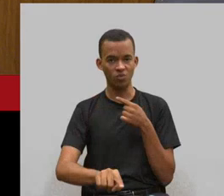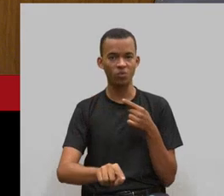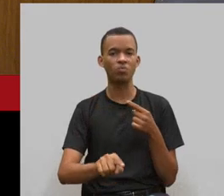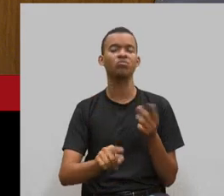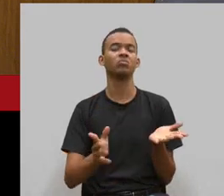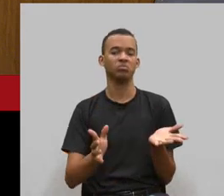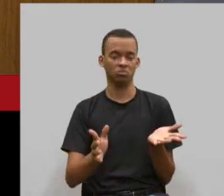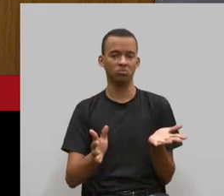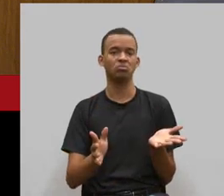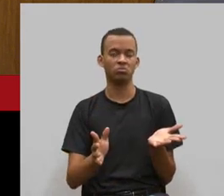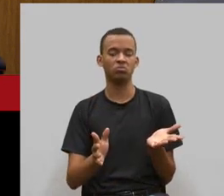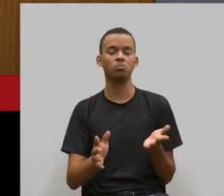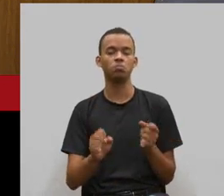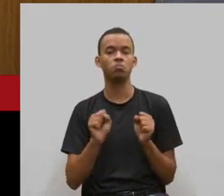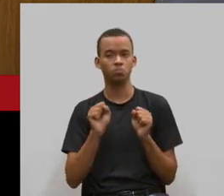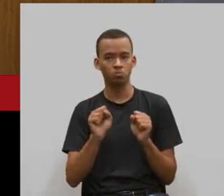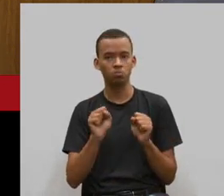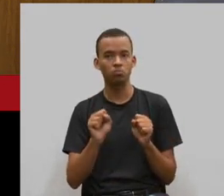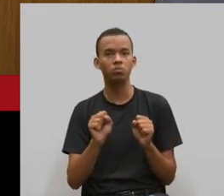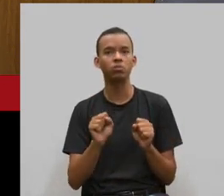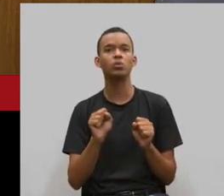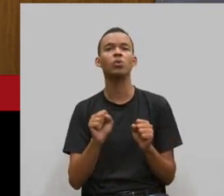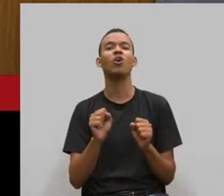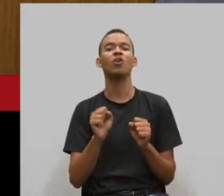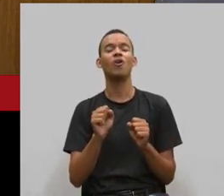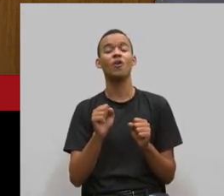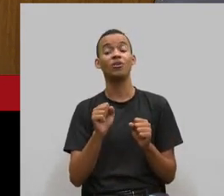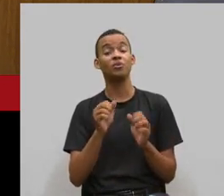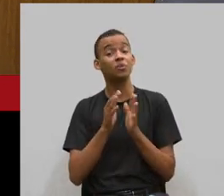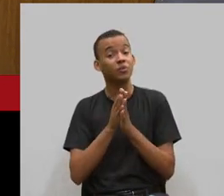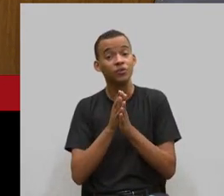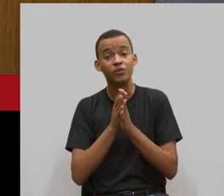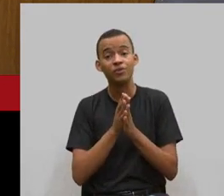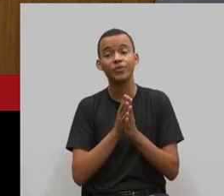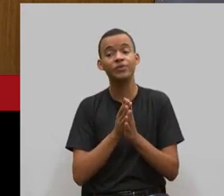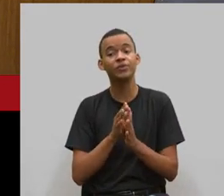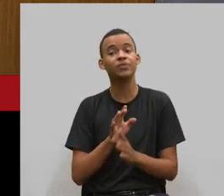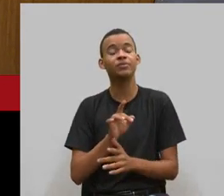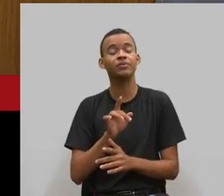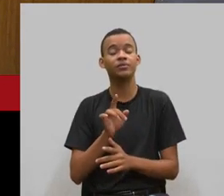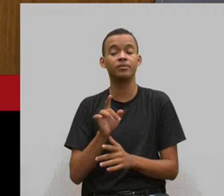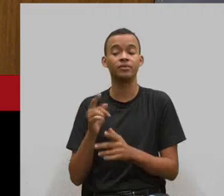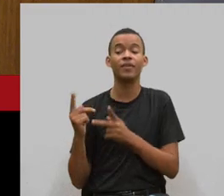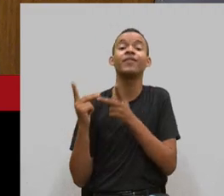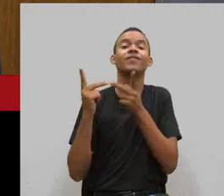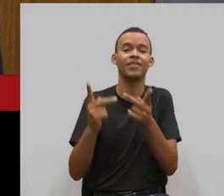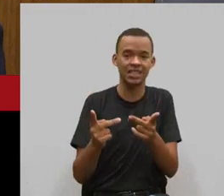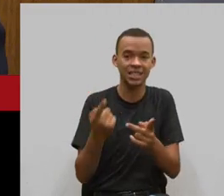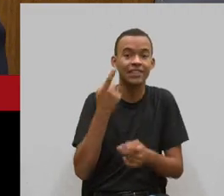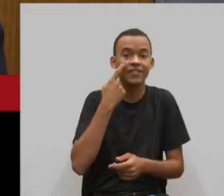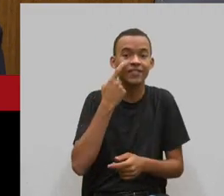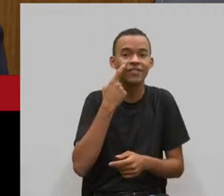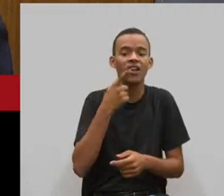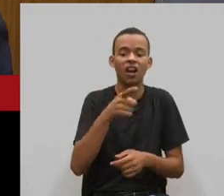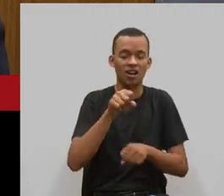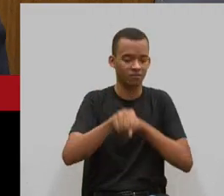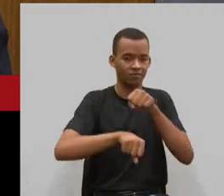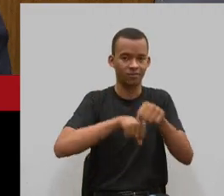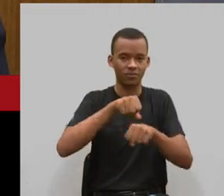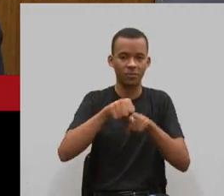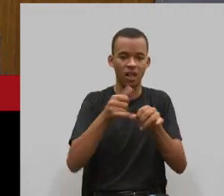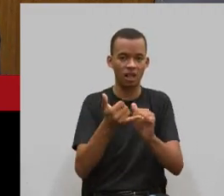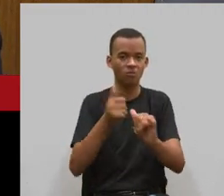fazer um passeio para ela ver ali o benefício que que a bicicleta elétrica promove o tanto que é